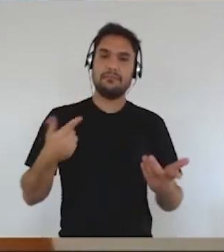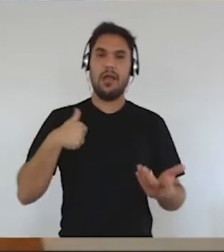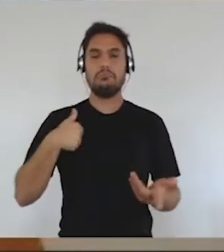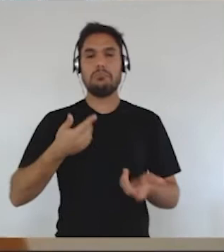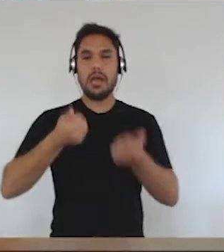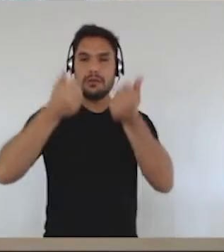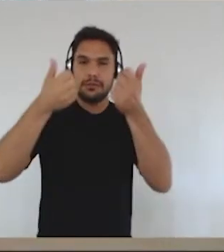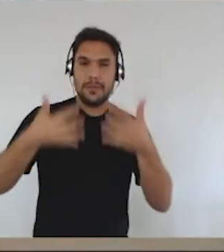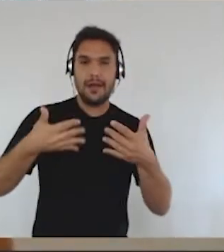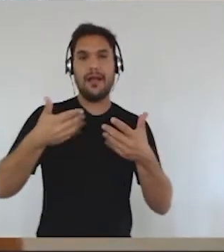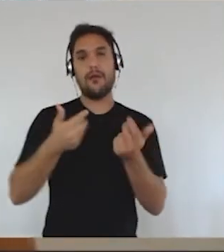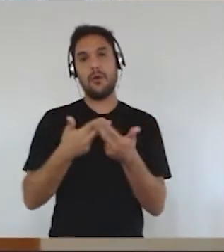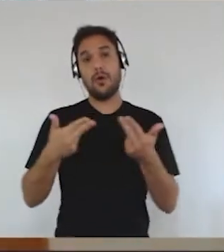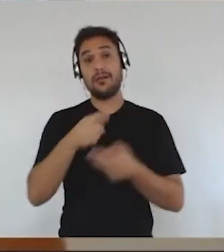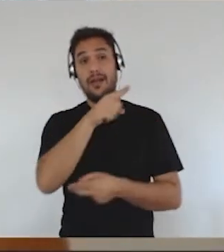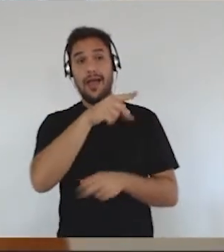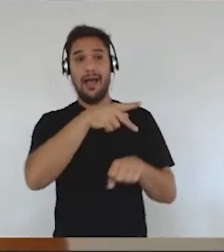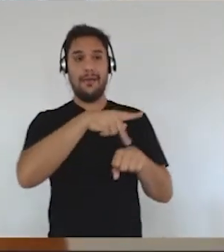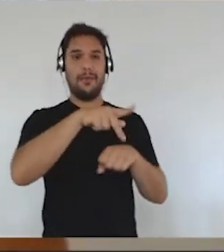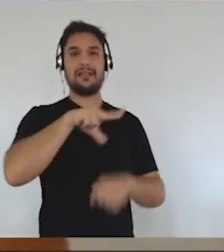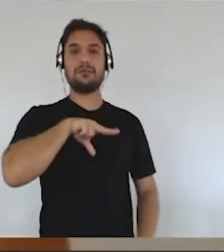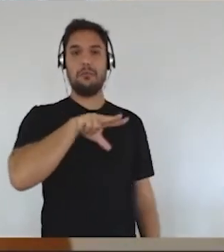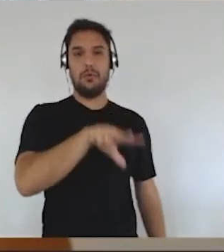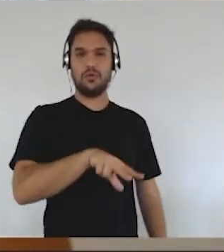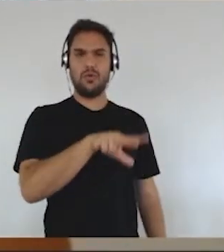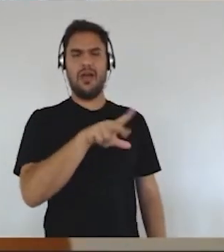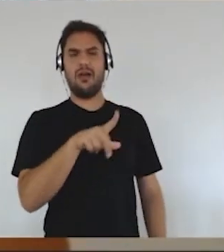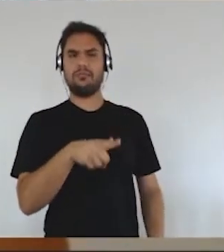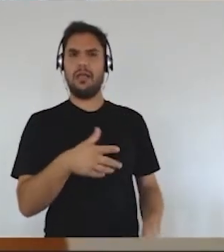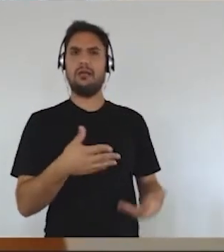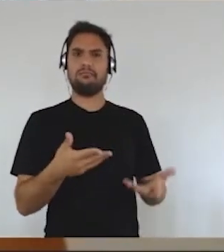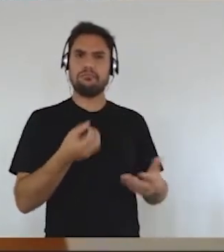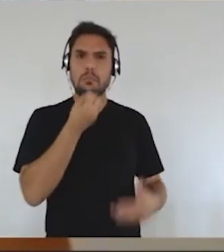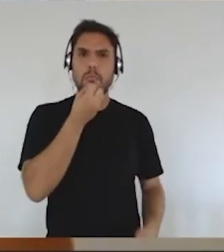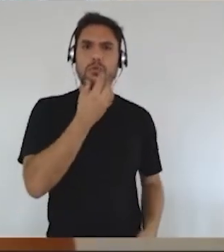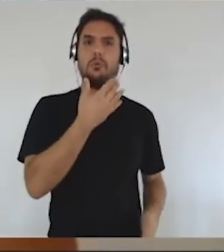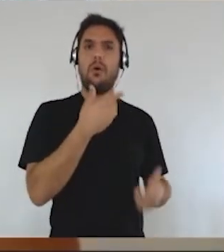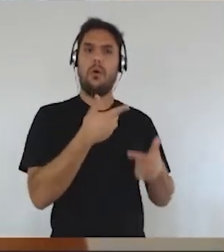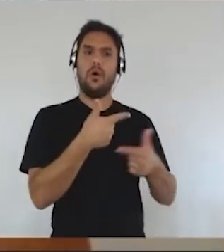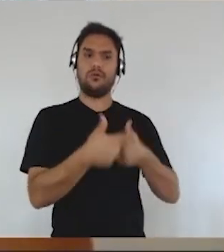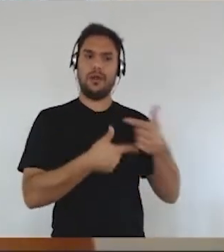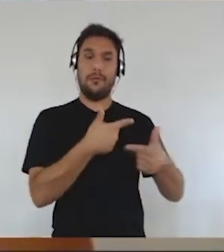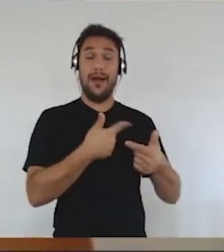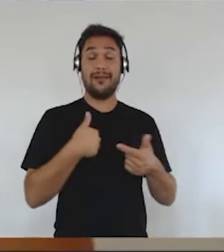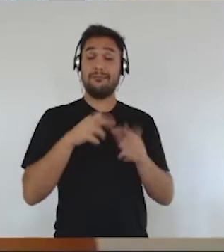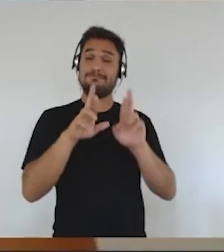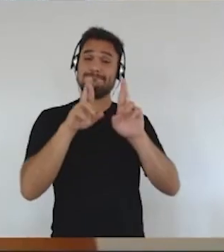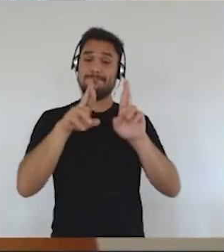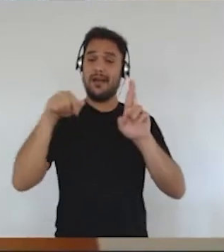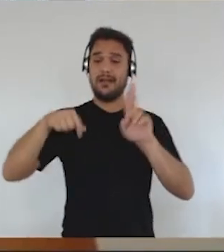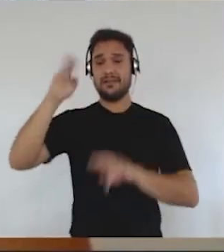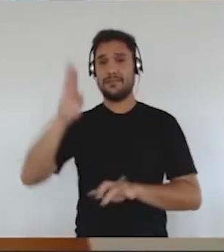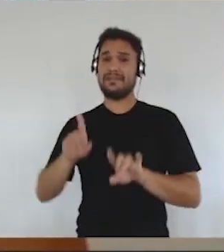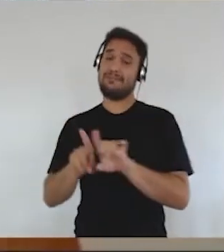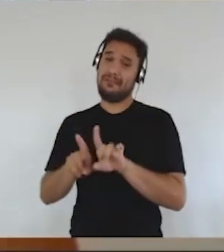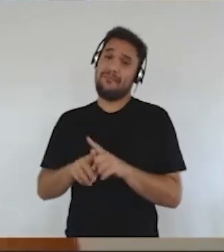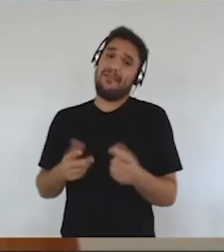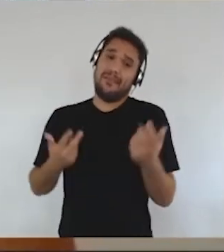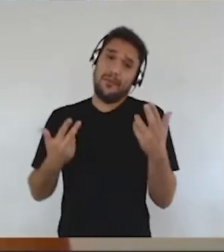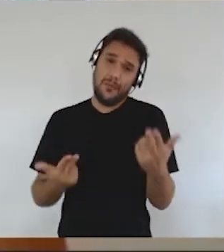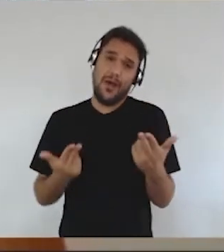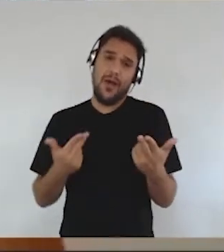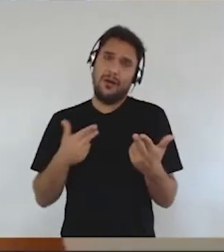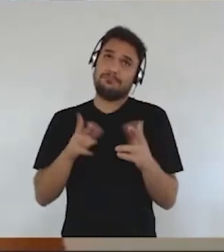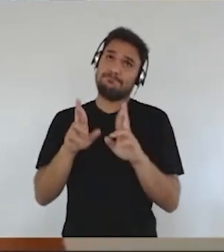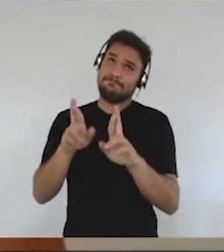muito importante, que lá em Portugal, que tem muito sucesso, que eu gostaria muito que no nosso país pudesse ter, se Deus quiser, já